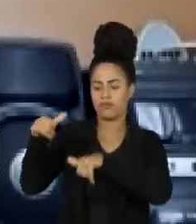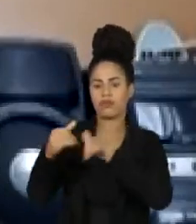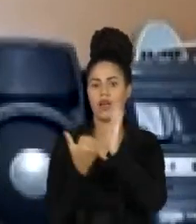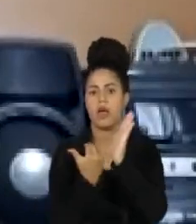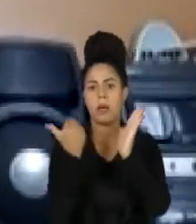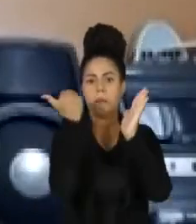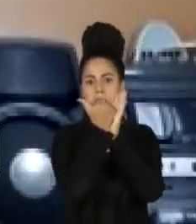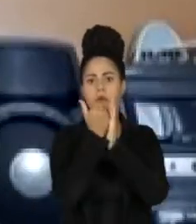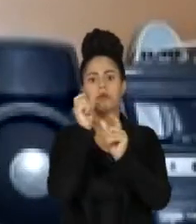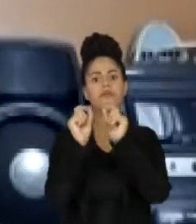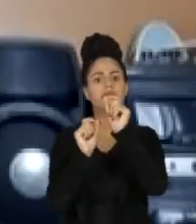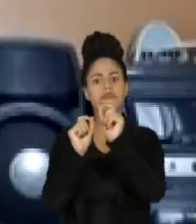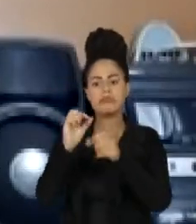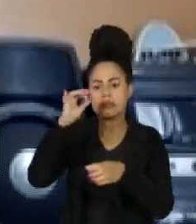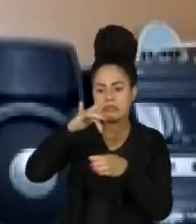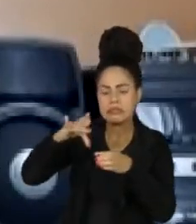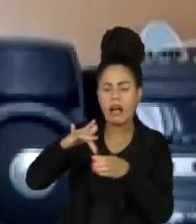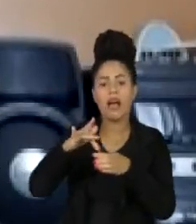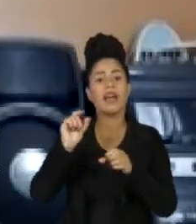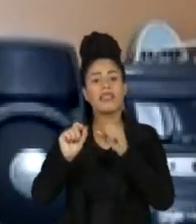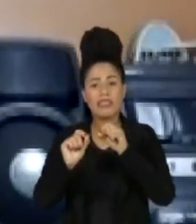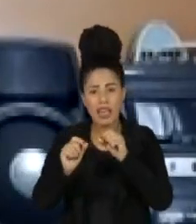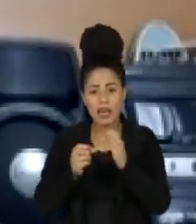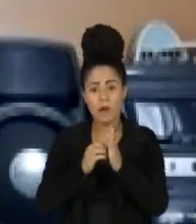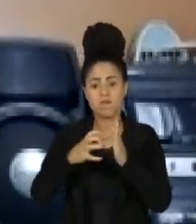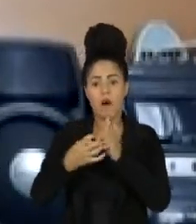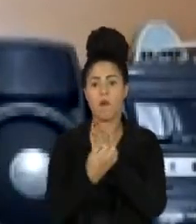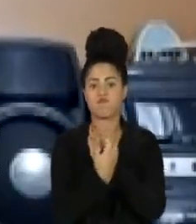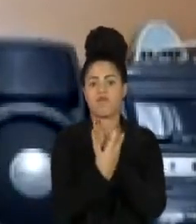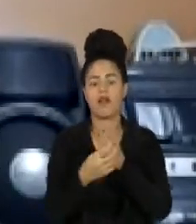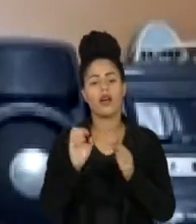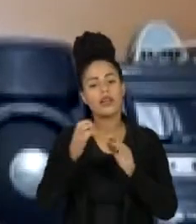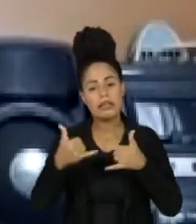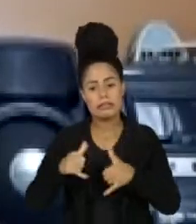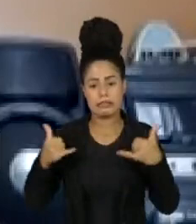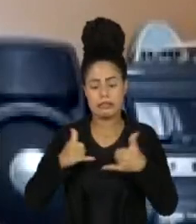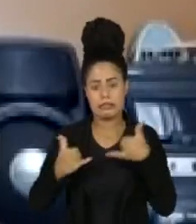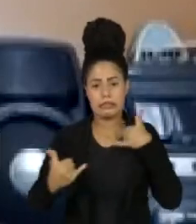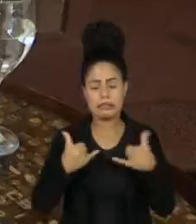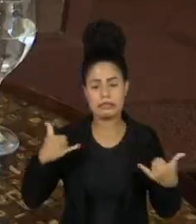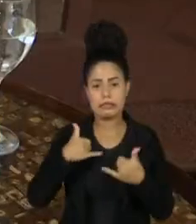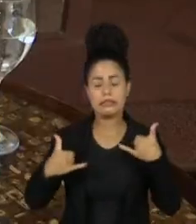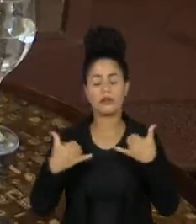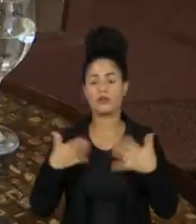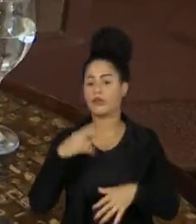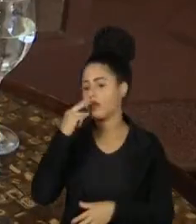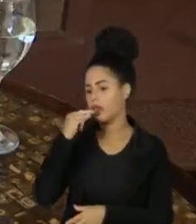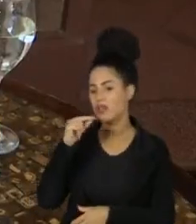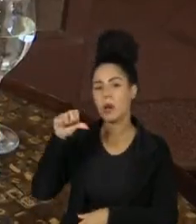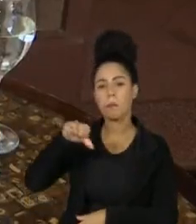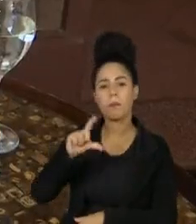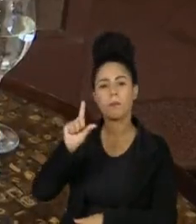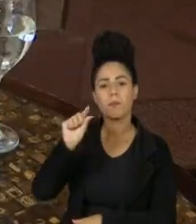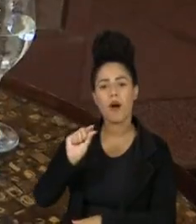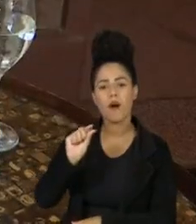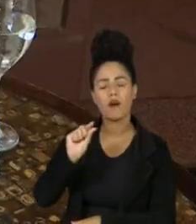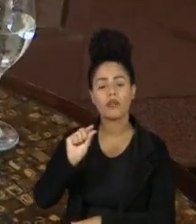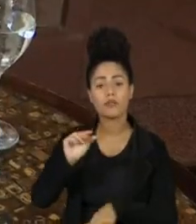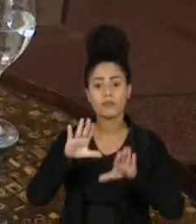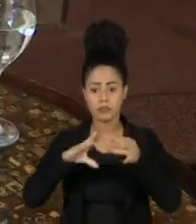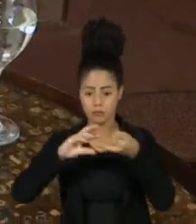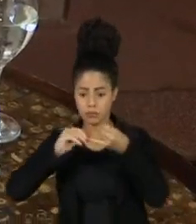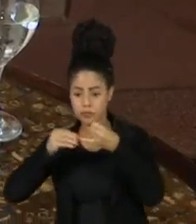alimentos ricos em calorias e também com baixo ou quase nenhum valor nutritivo. Todos os tipos de feijão